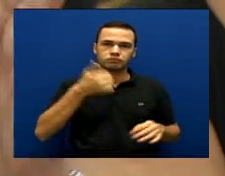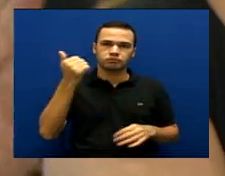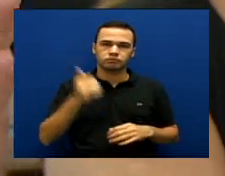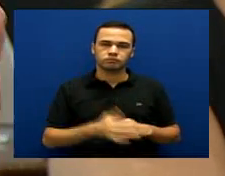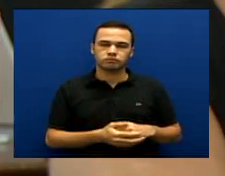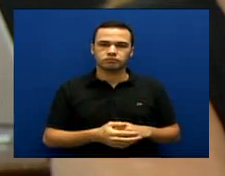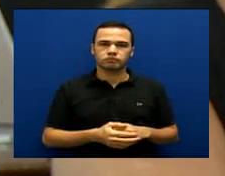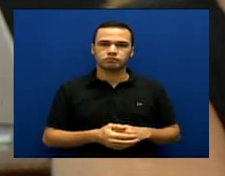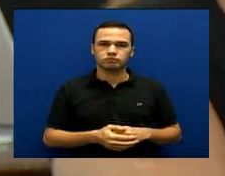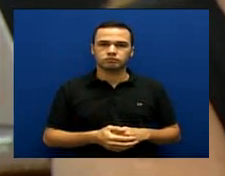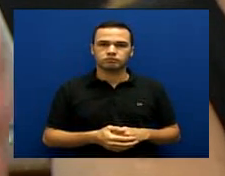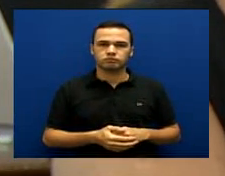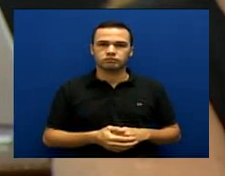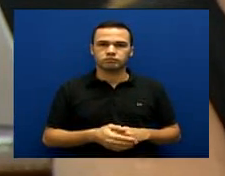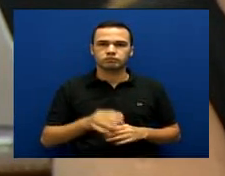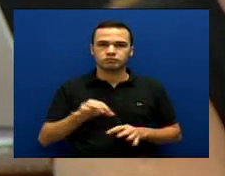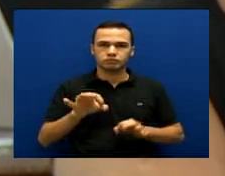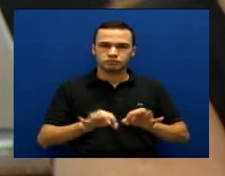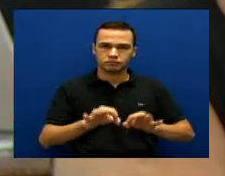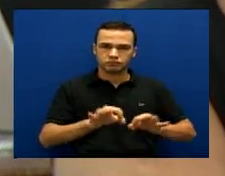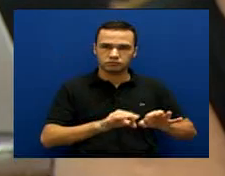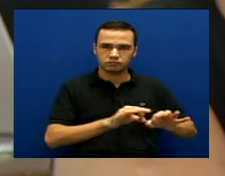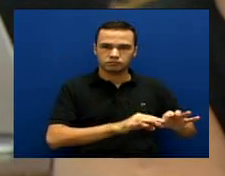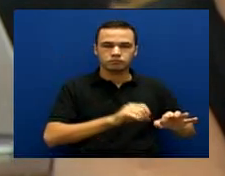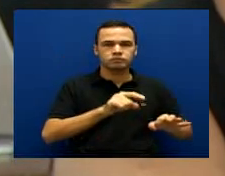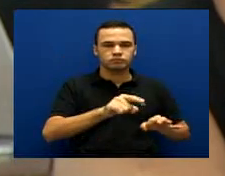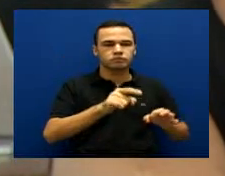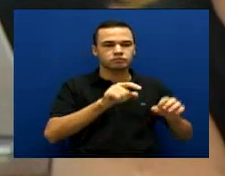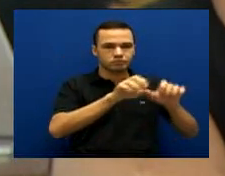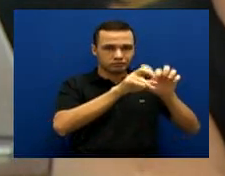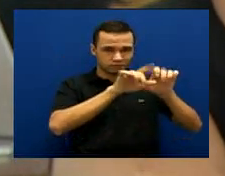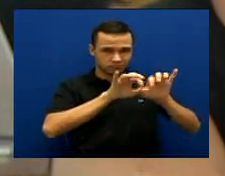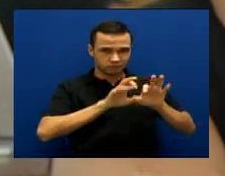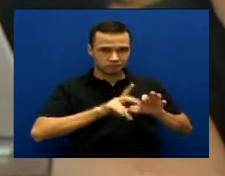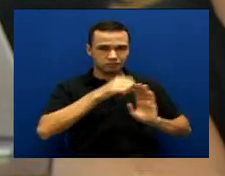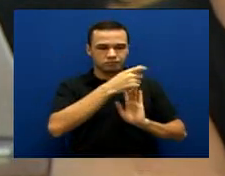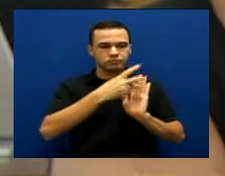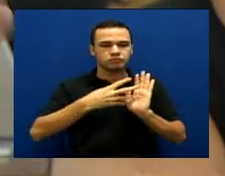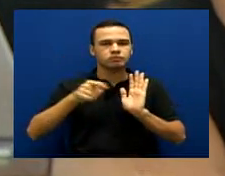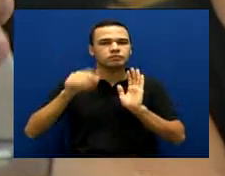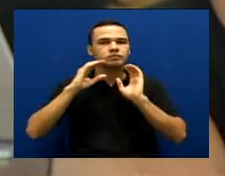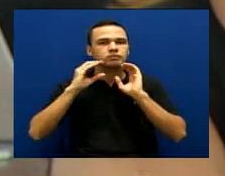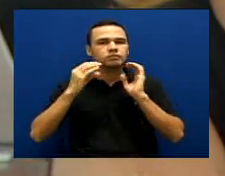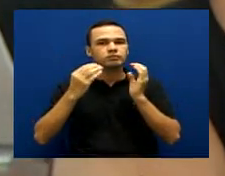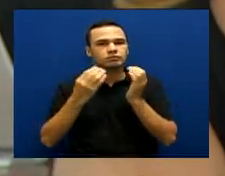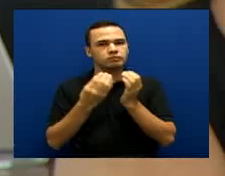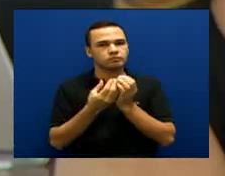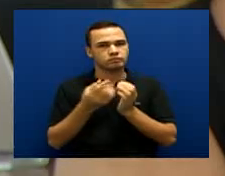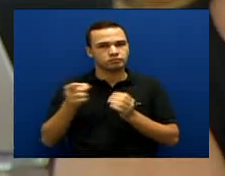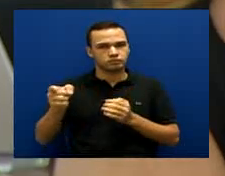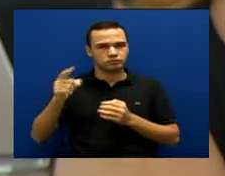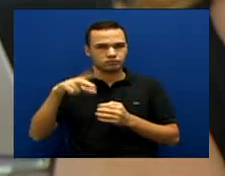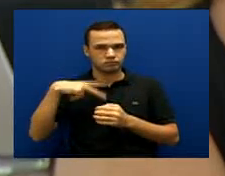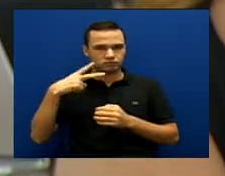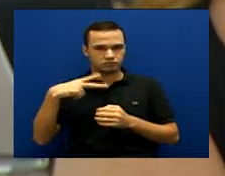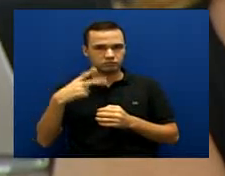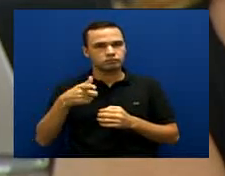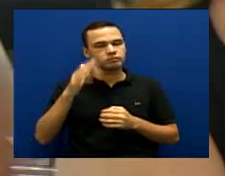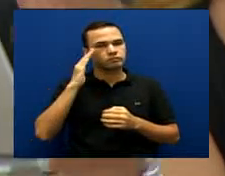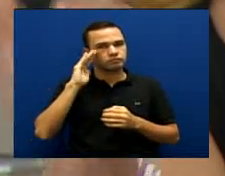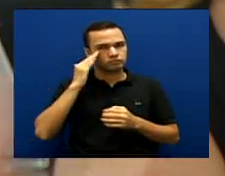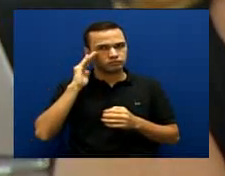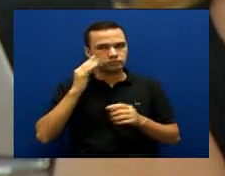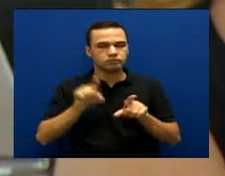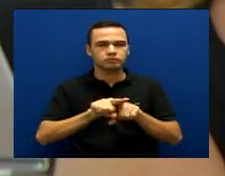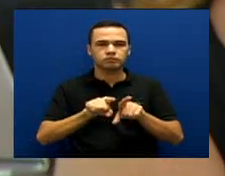se você se preparem o relatório que a câmara precisa é um relatório que os vereadores entendam que a